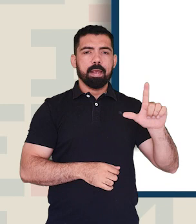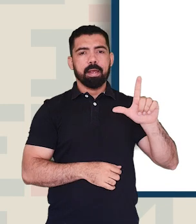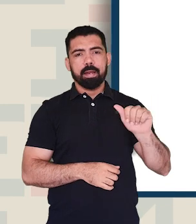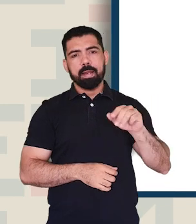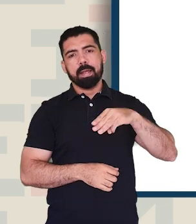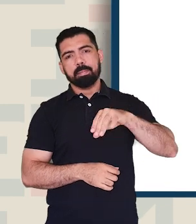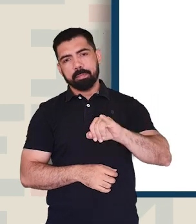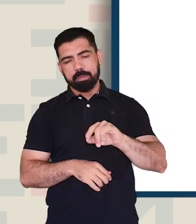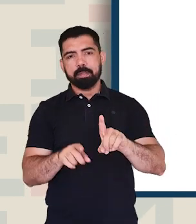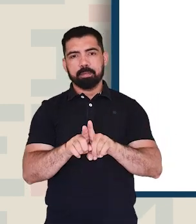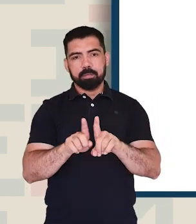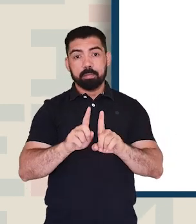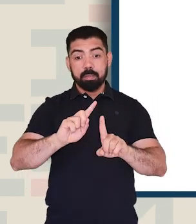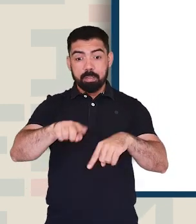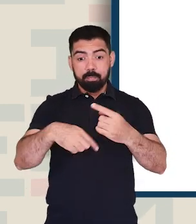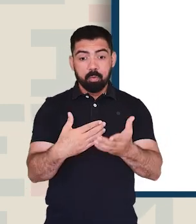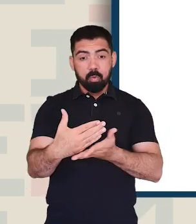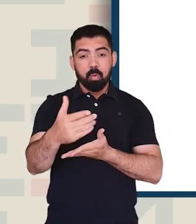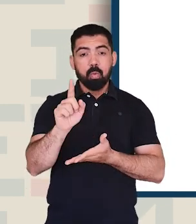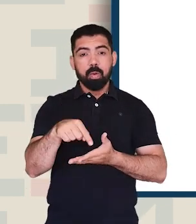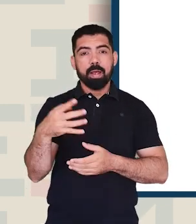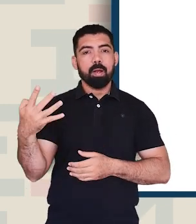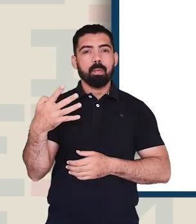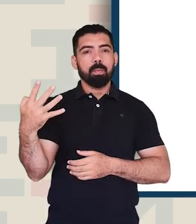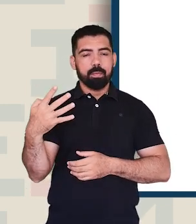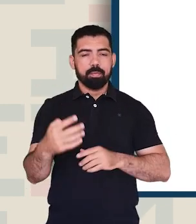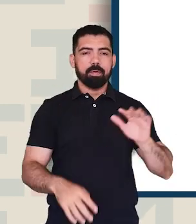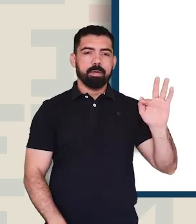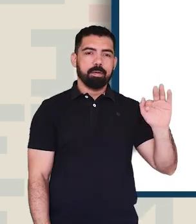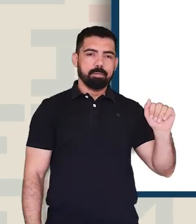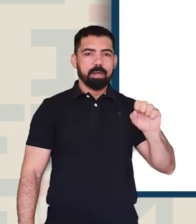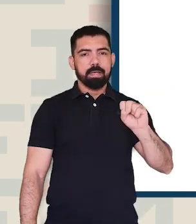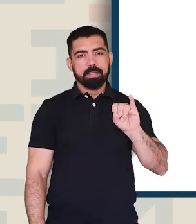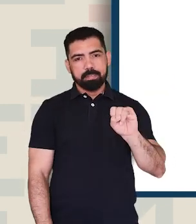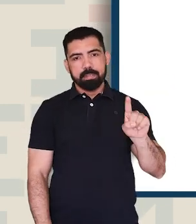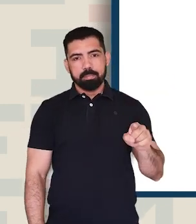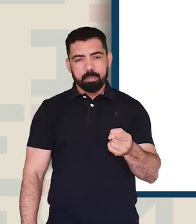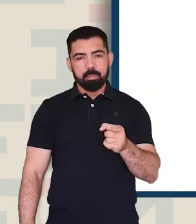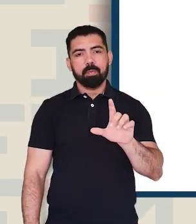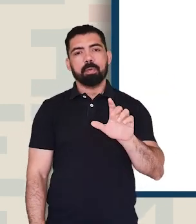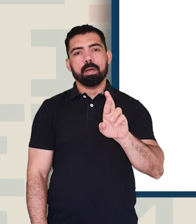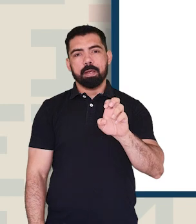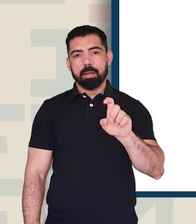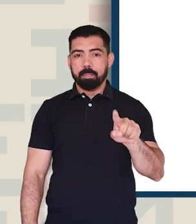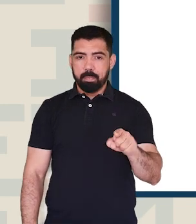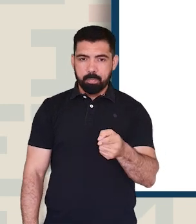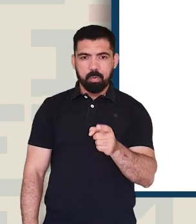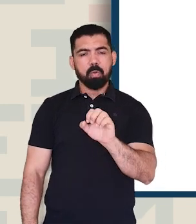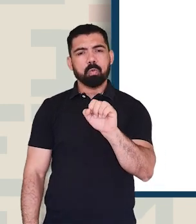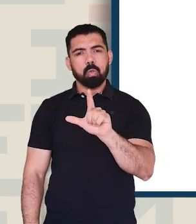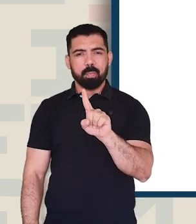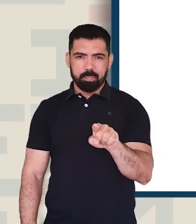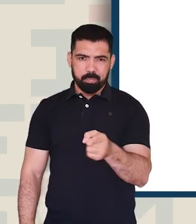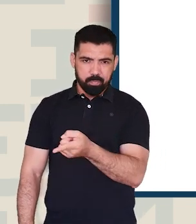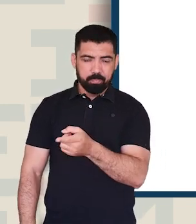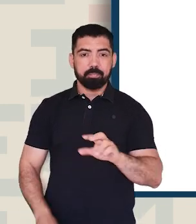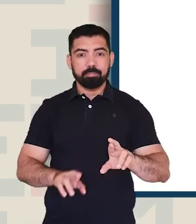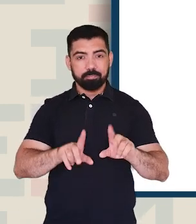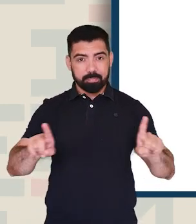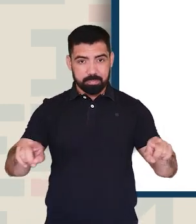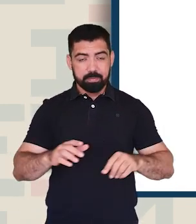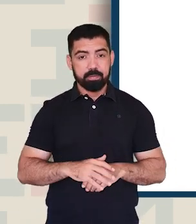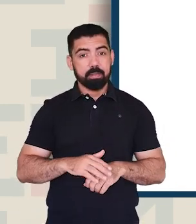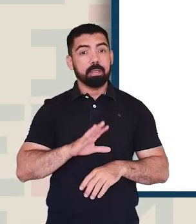fá. Aí depois começa o de quartas, né? Que é fá, si bemol, mi bemol, lá bemol, ré bemol, sol bemol. Então